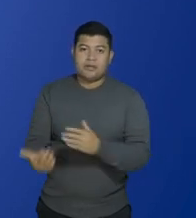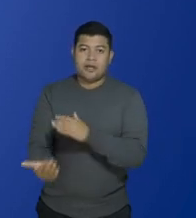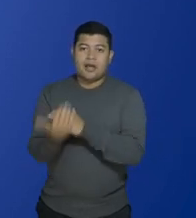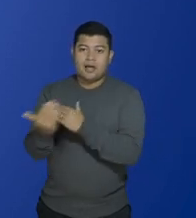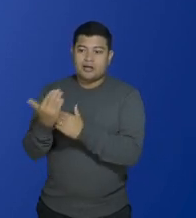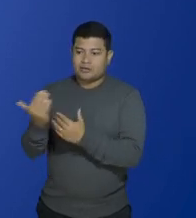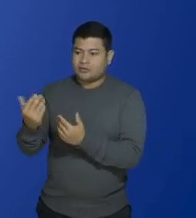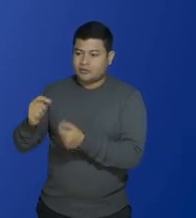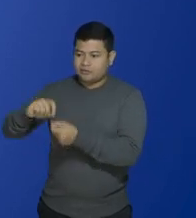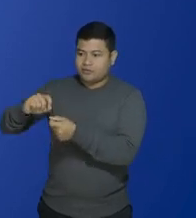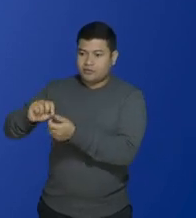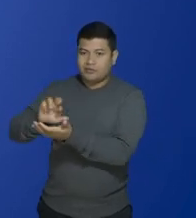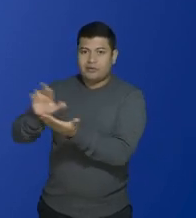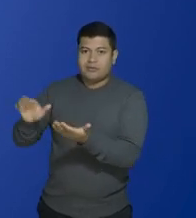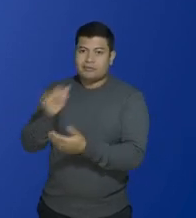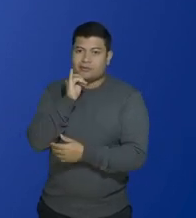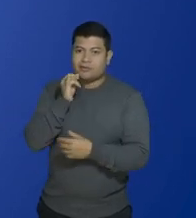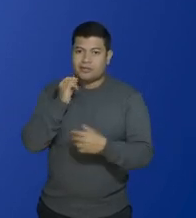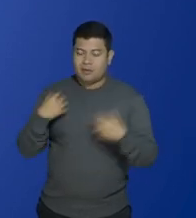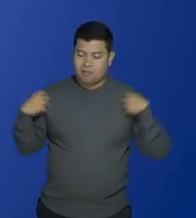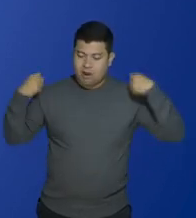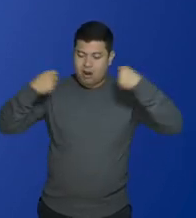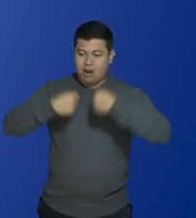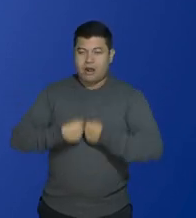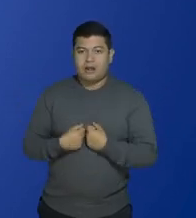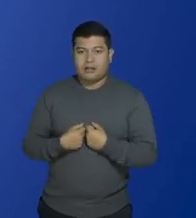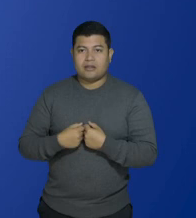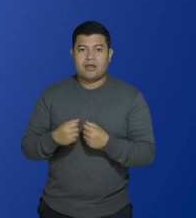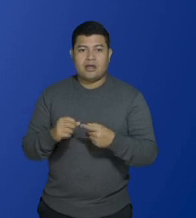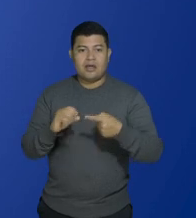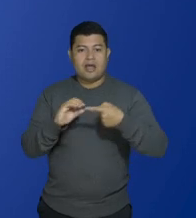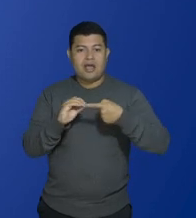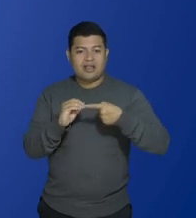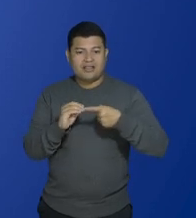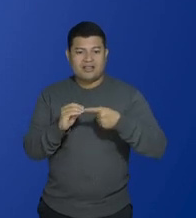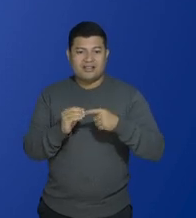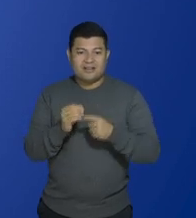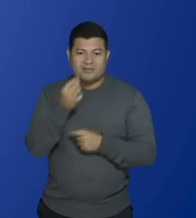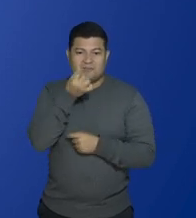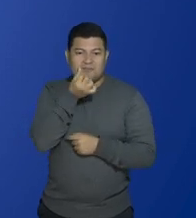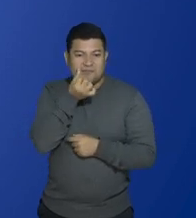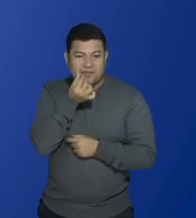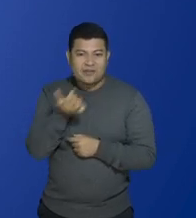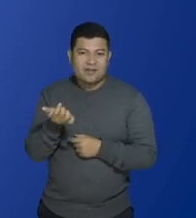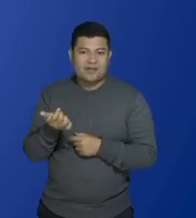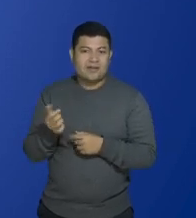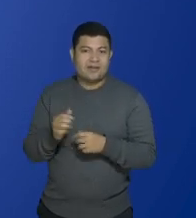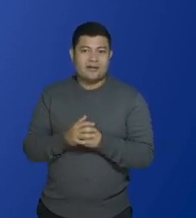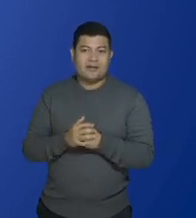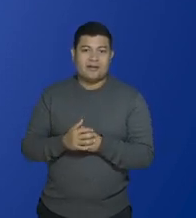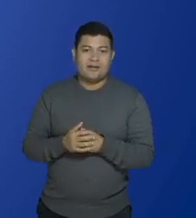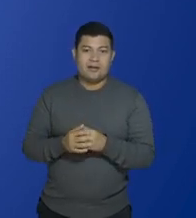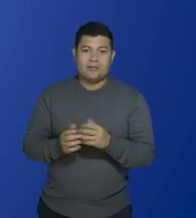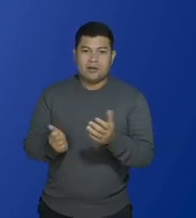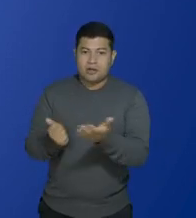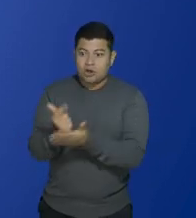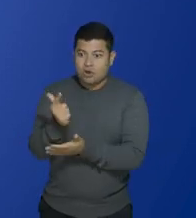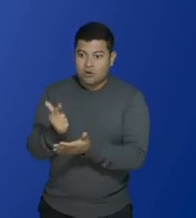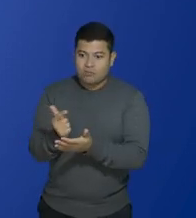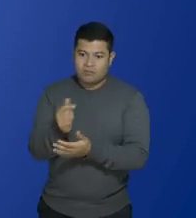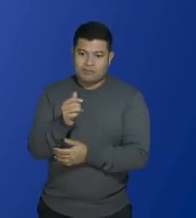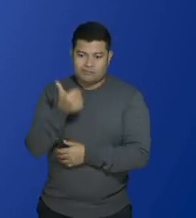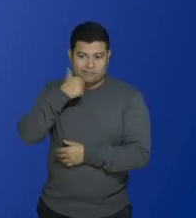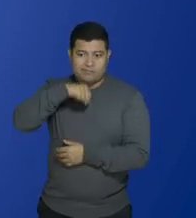os casacos, perdem os lápis. A mãe compra o material escolar durante o ano inteiro, que eles vão perdendo praticamente